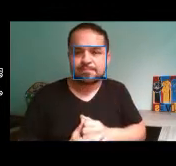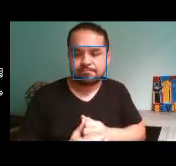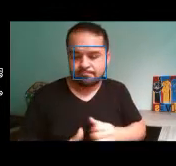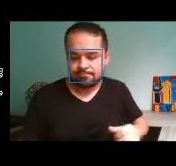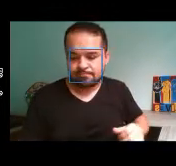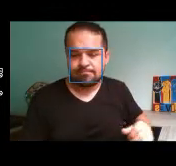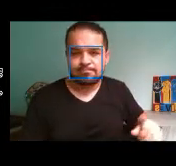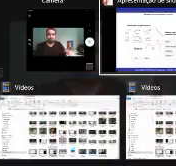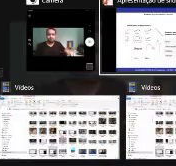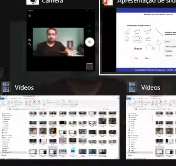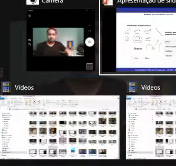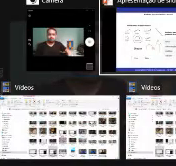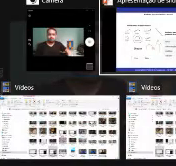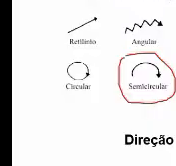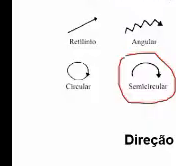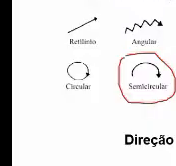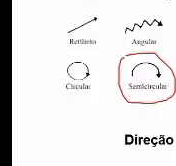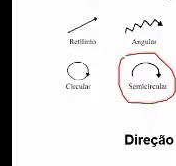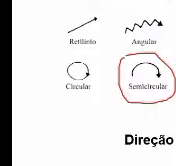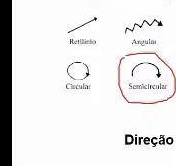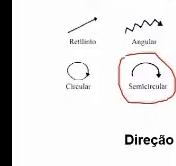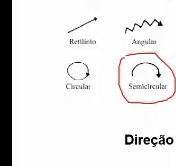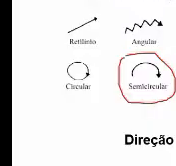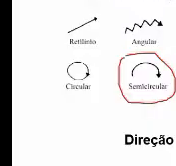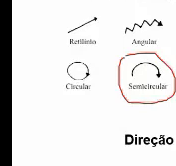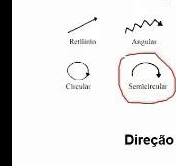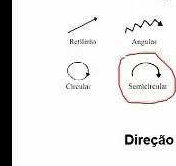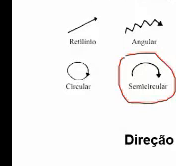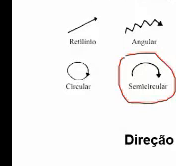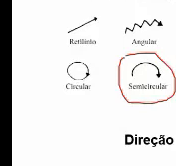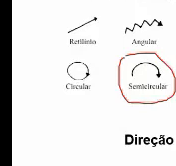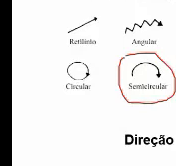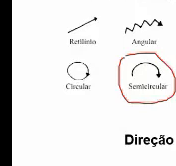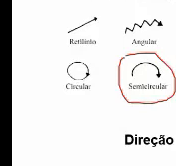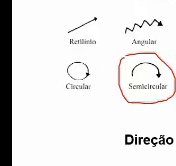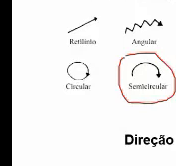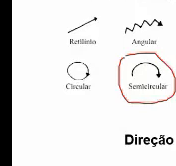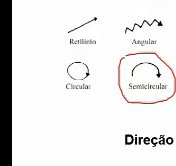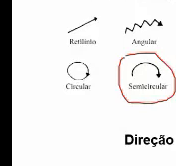vezes esse retorno. E aí para cada um desses tem um símbolo, vejam aí, ó.